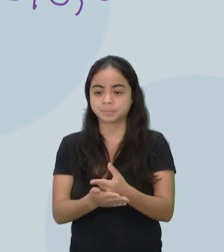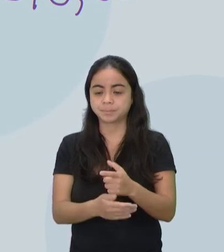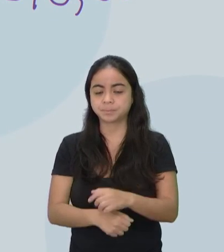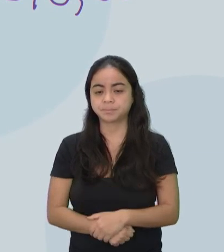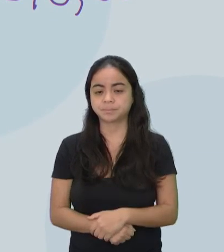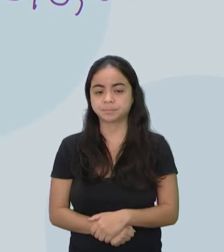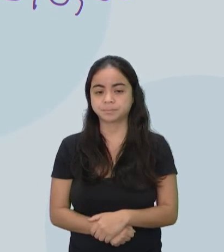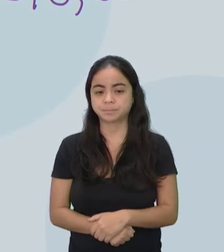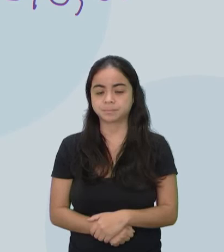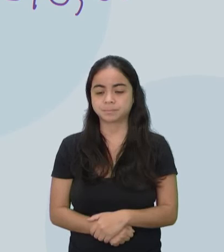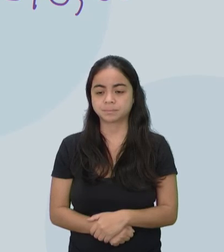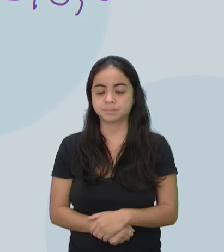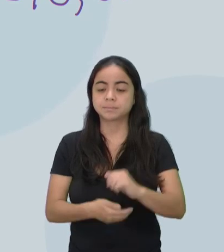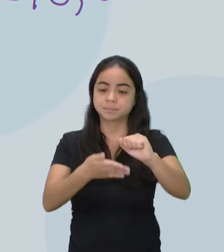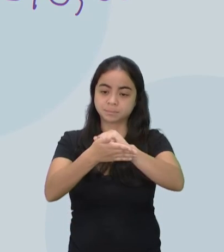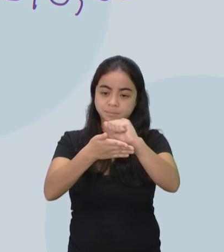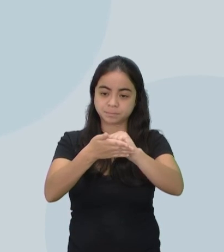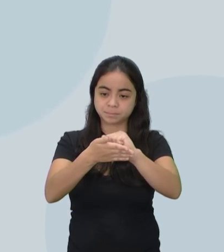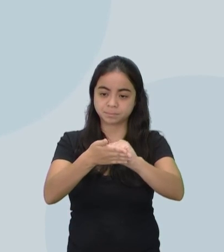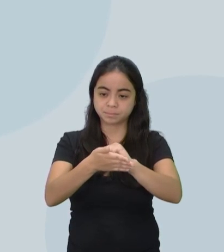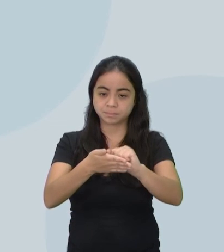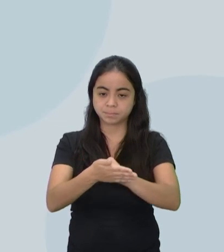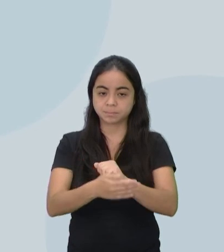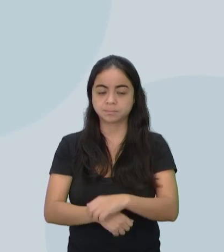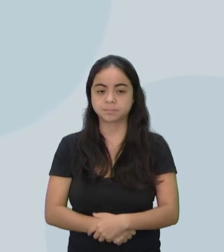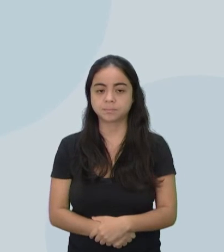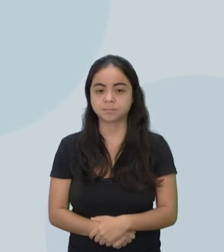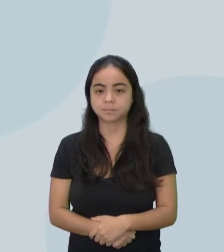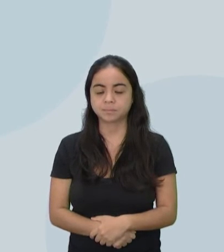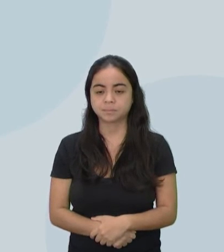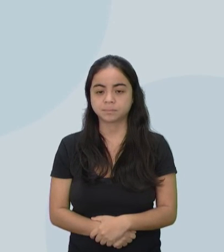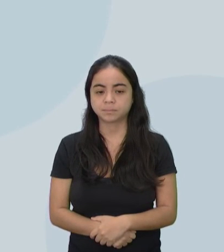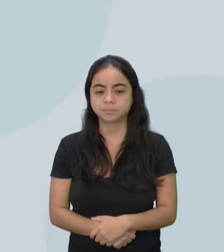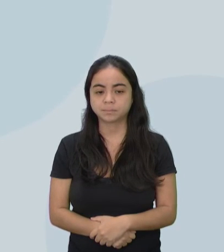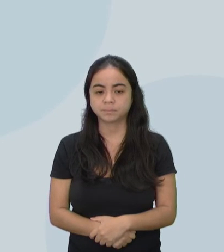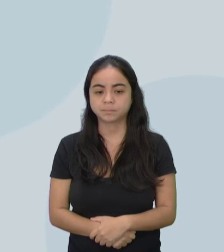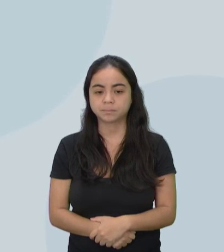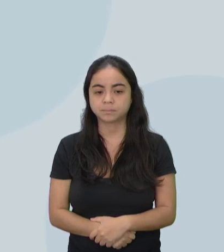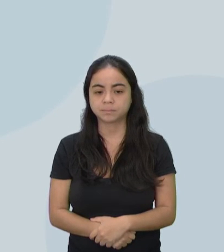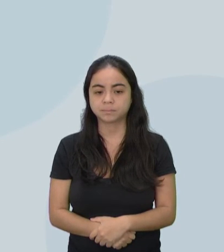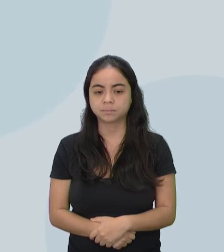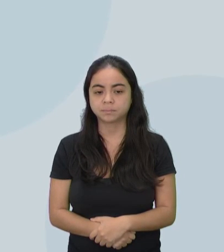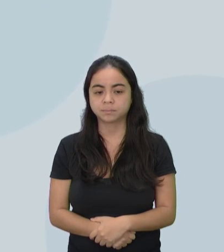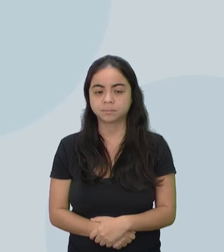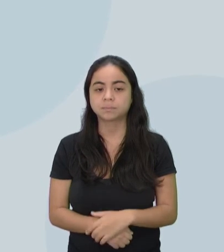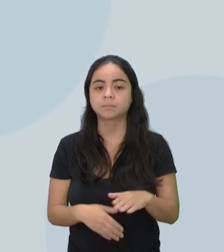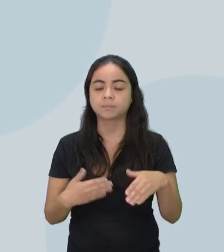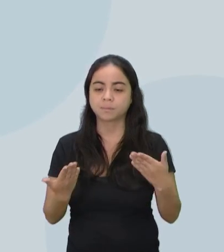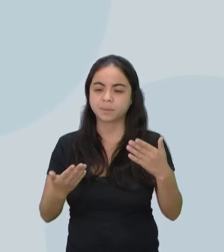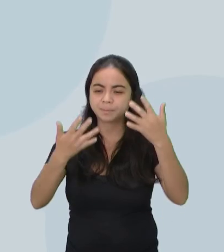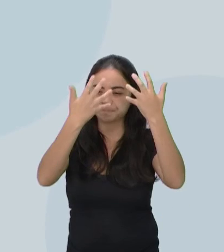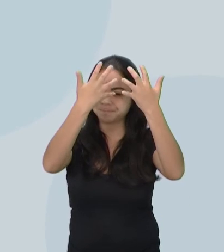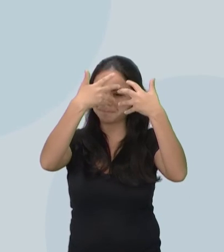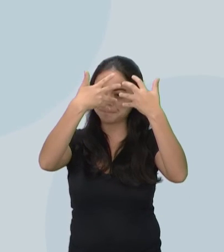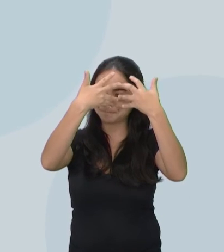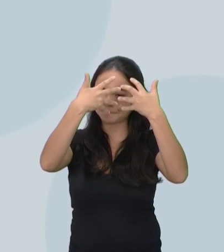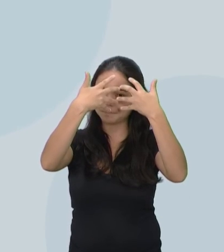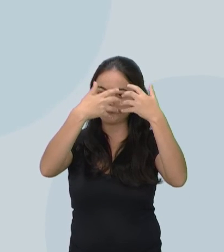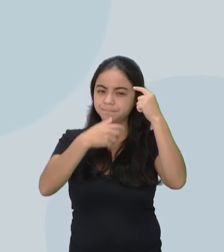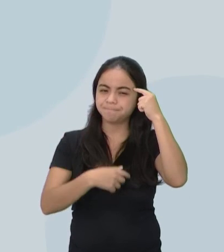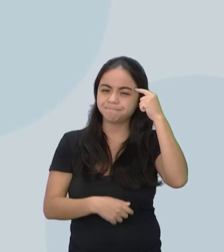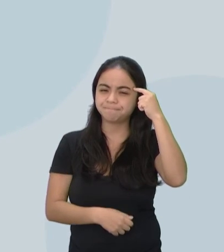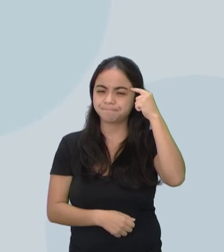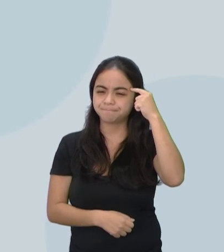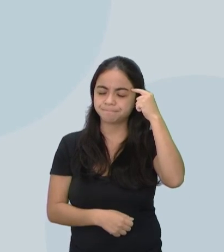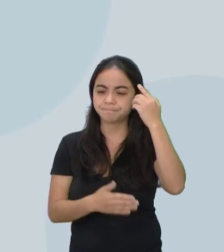sobra? Coloquem aí no diário de bordo de vocês. E aí fica aí a reflexão, o questionamento,